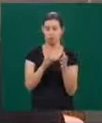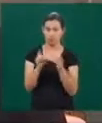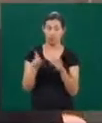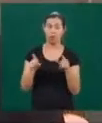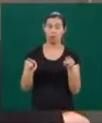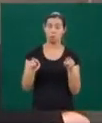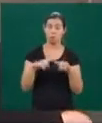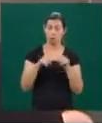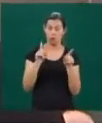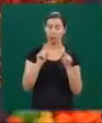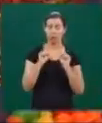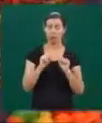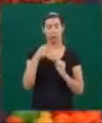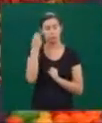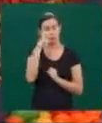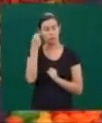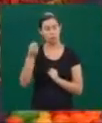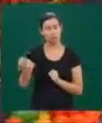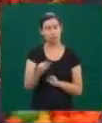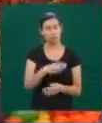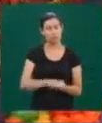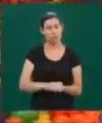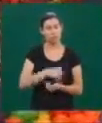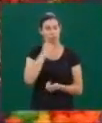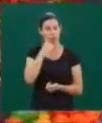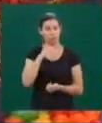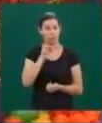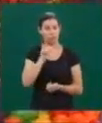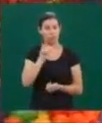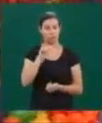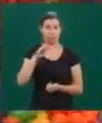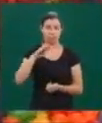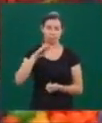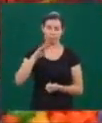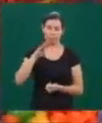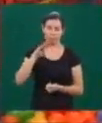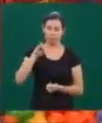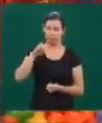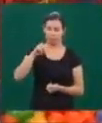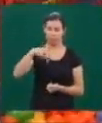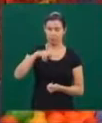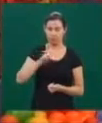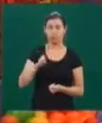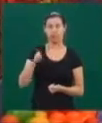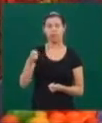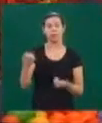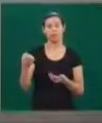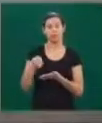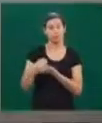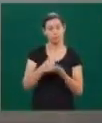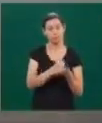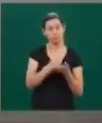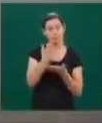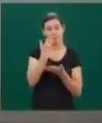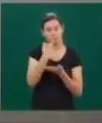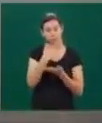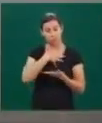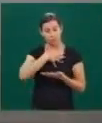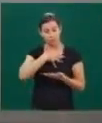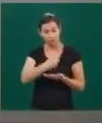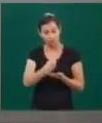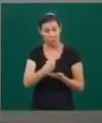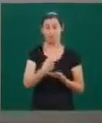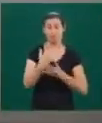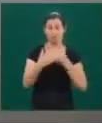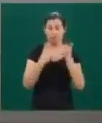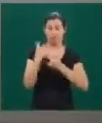gente gerar uma experiência diferente. A Fabiane trouxe a filha para brincar. Sempre faz questão de incentivar a Isabelle a participar de